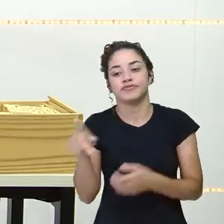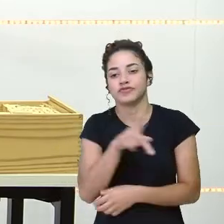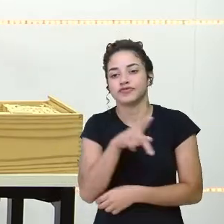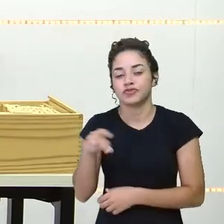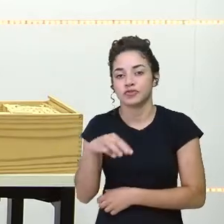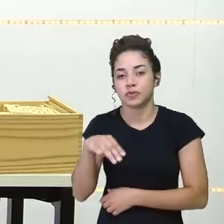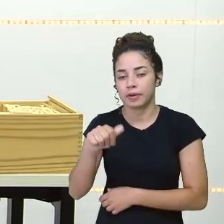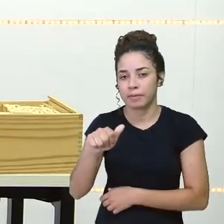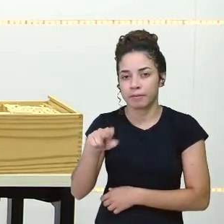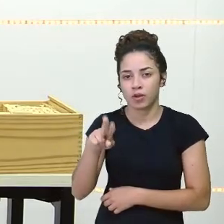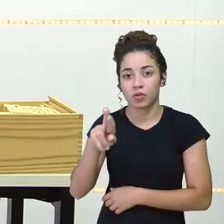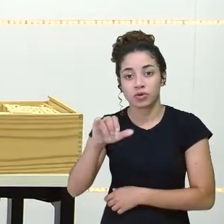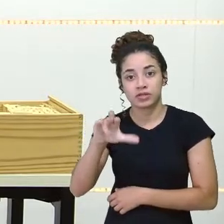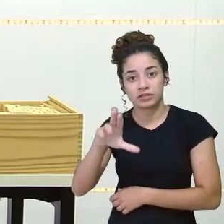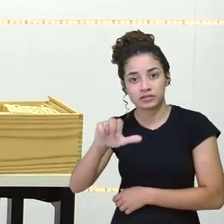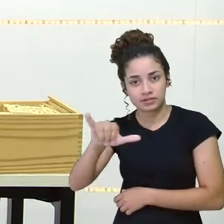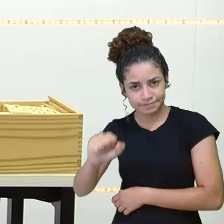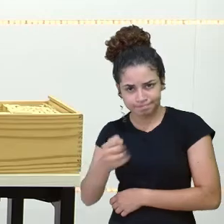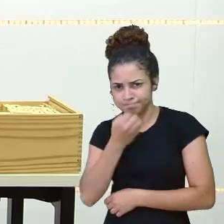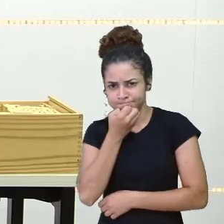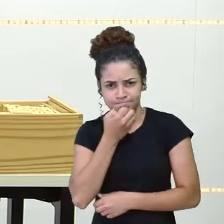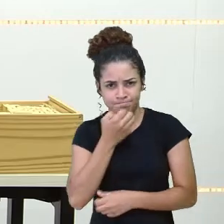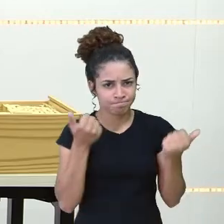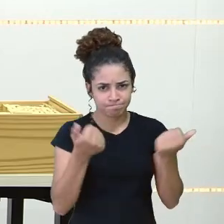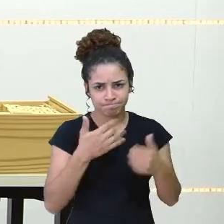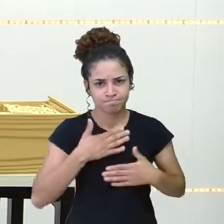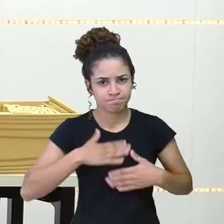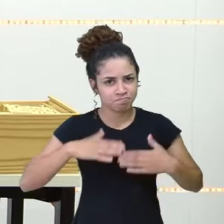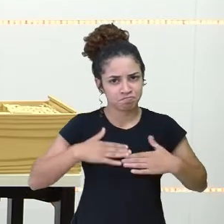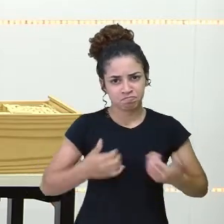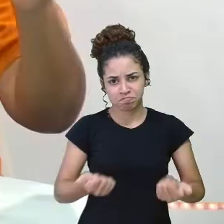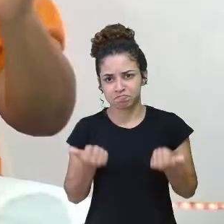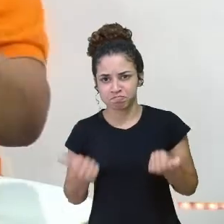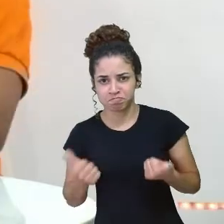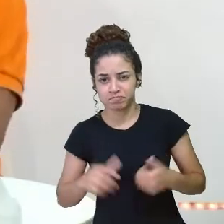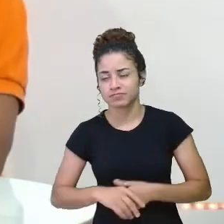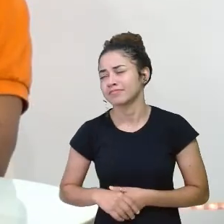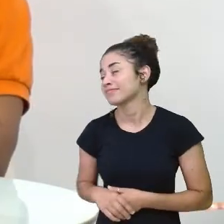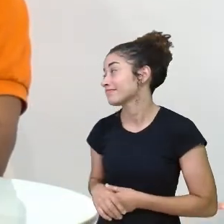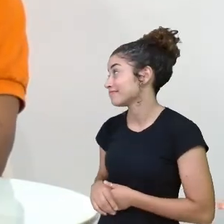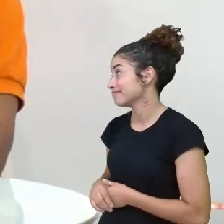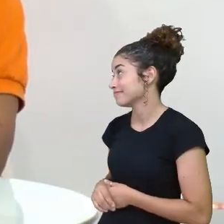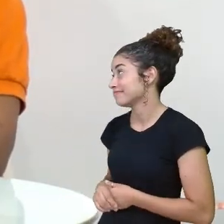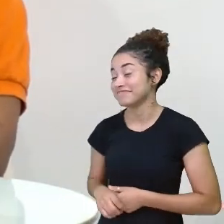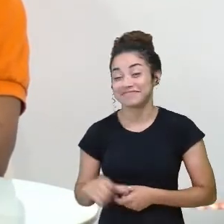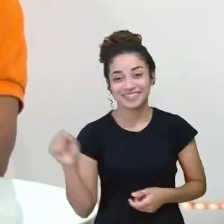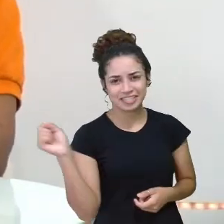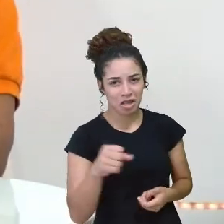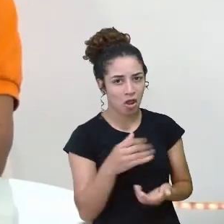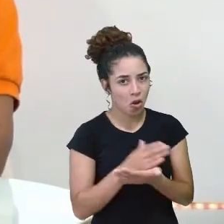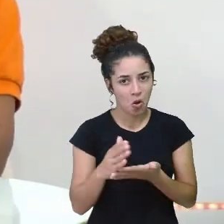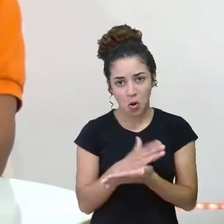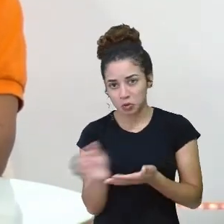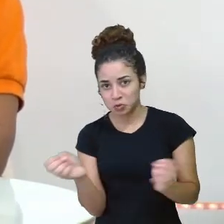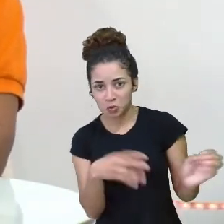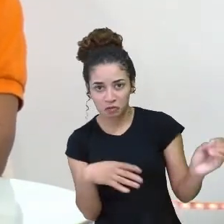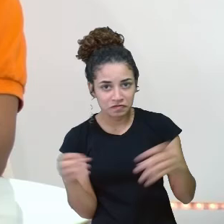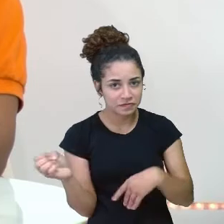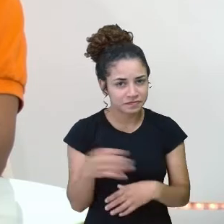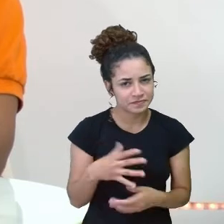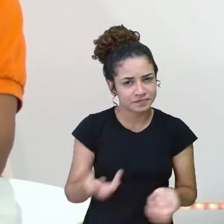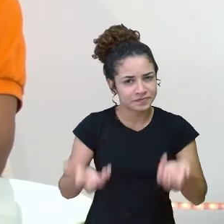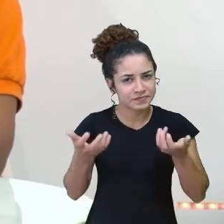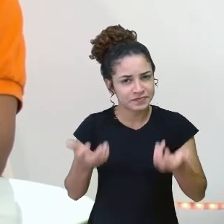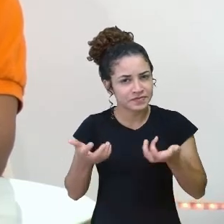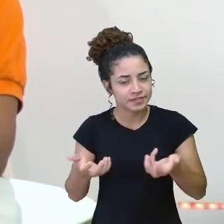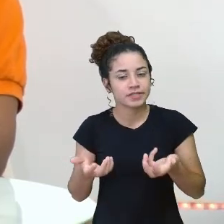aí, professora Mauriceia, tudo tranquilo? Tá. Alguma novidade? Quer passar